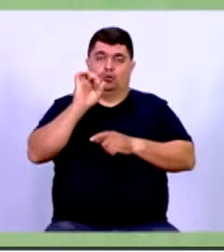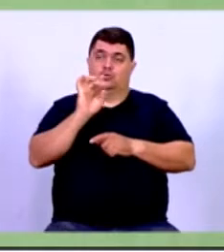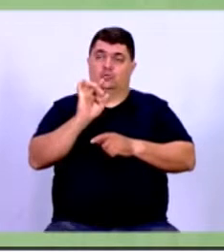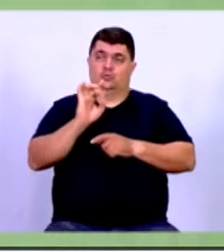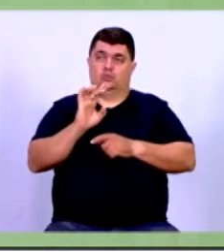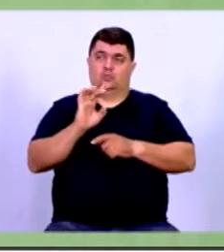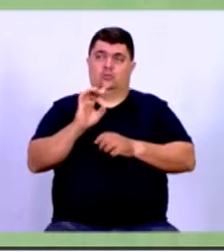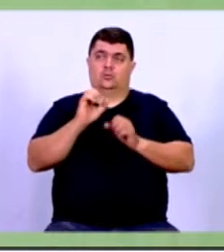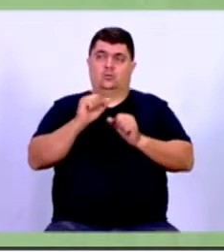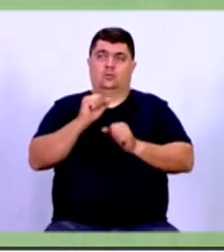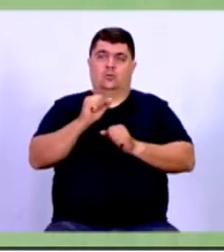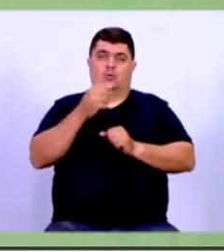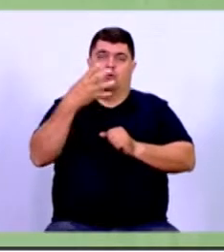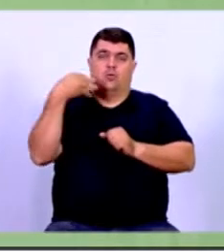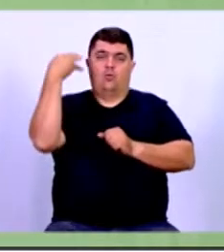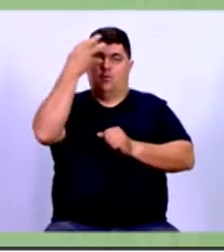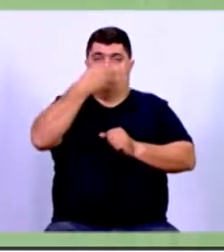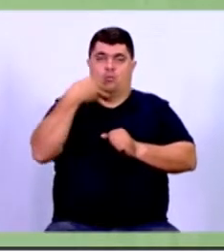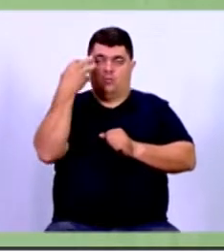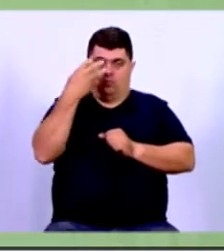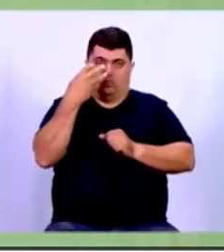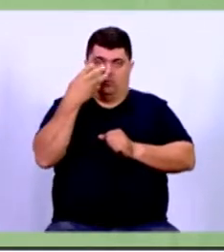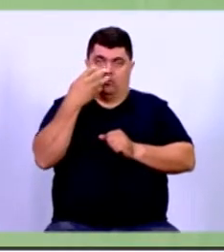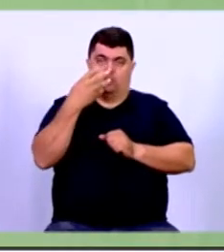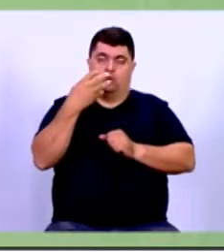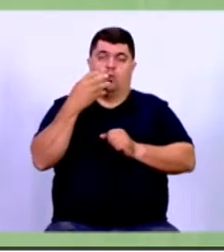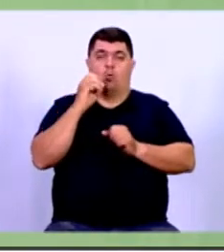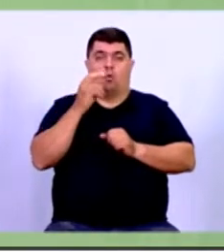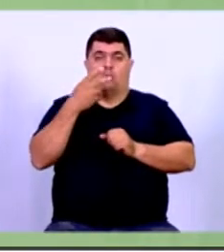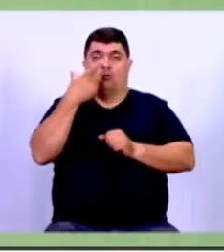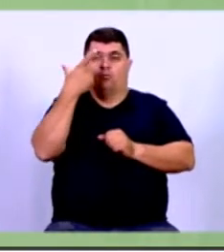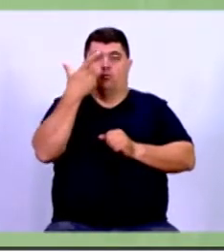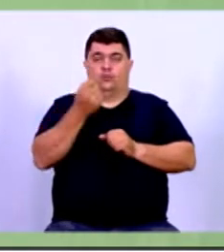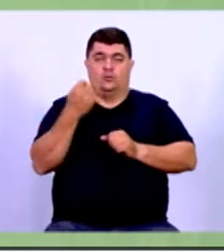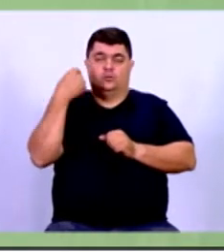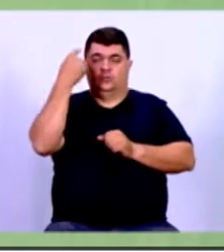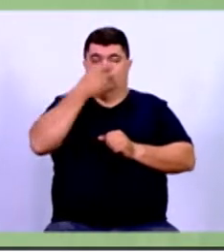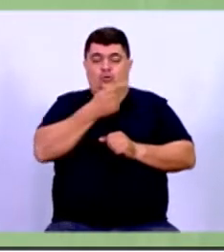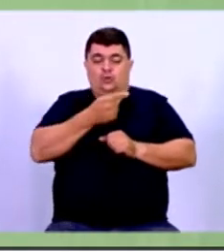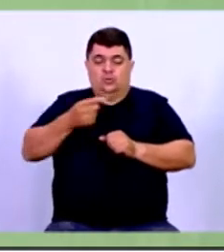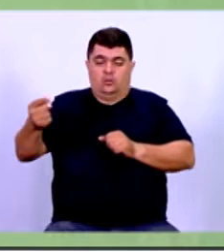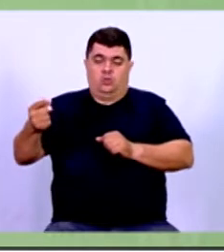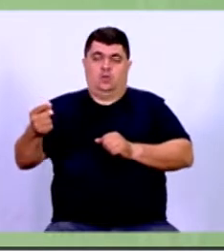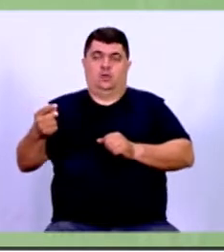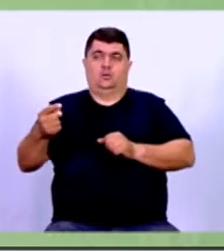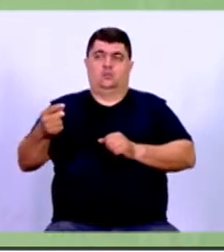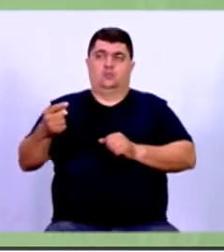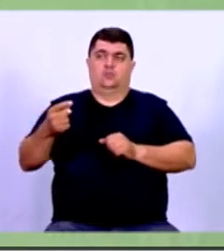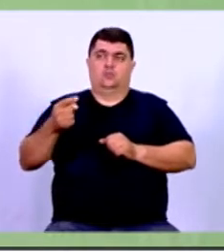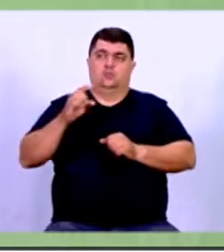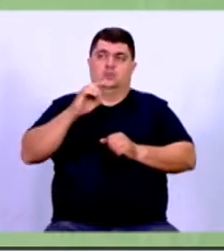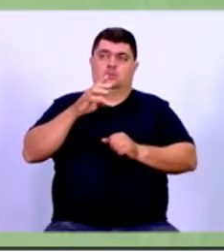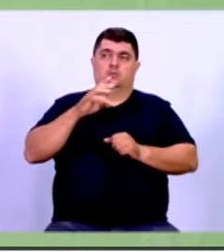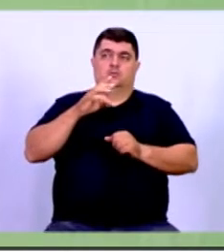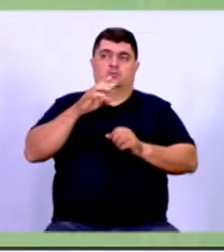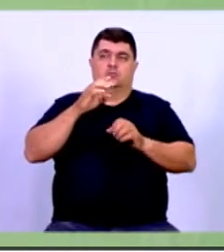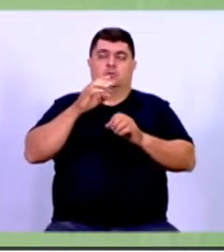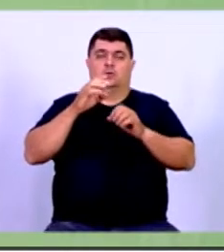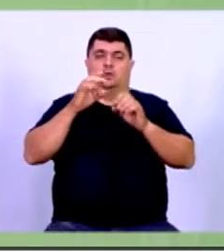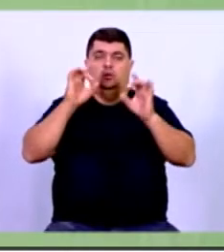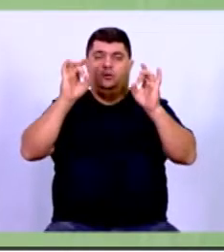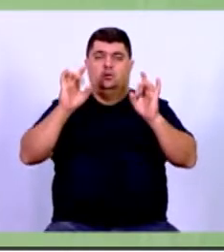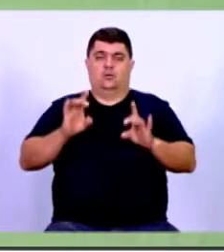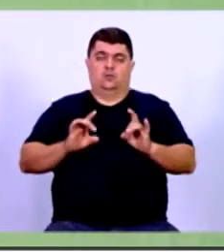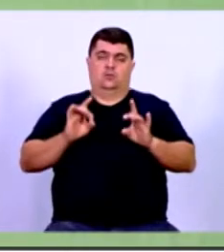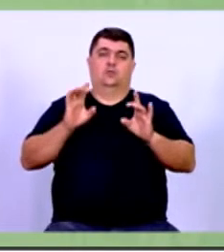prevê que devem ser 4 horas diárias e 20 horas semanais. Então, no caso de estudantes de educação especial, essa jornada